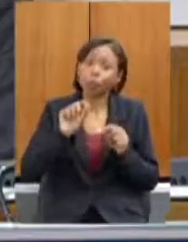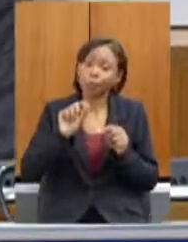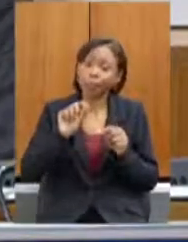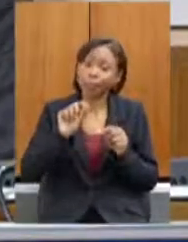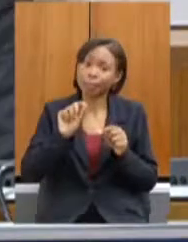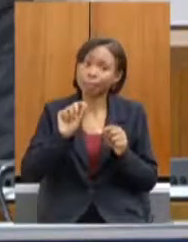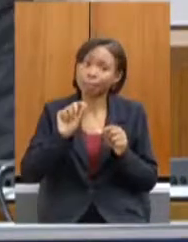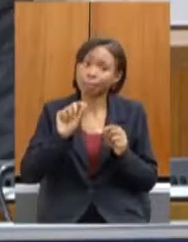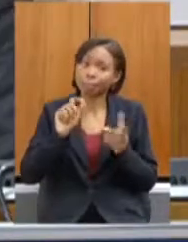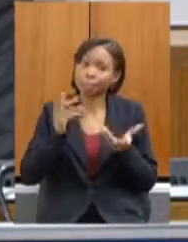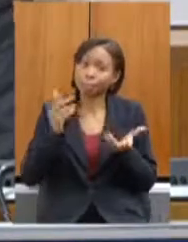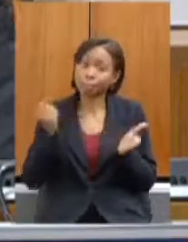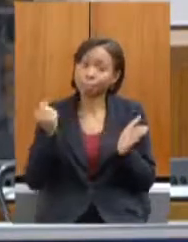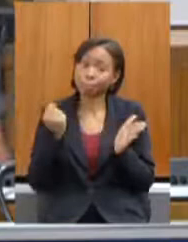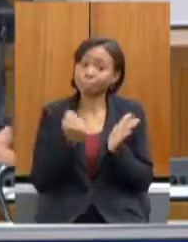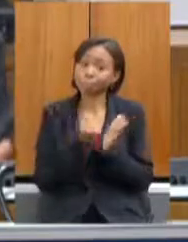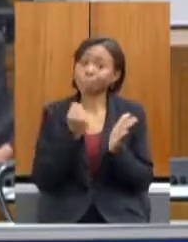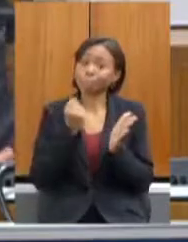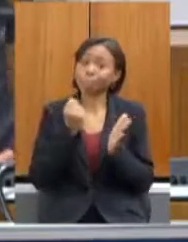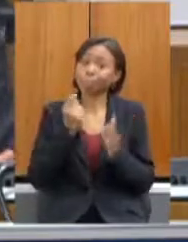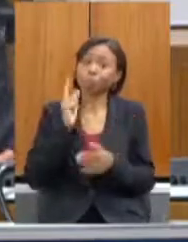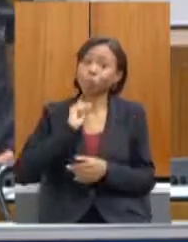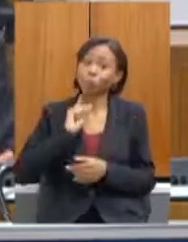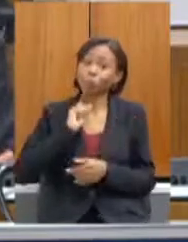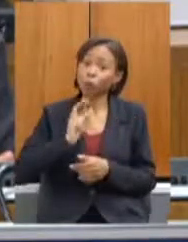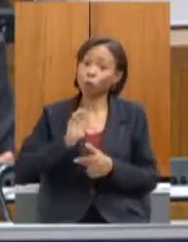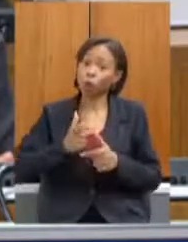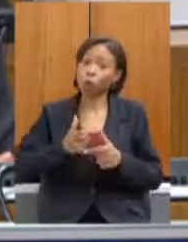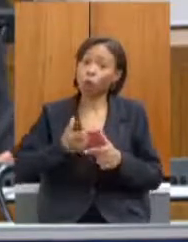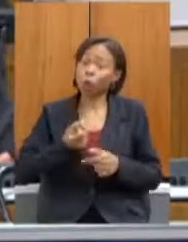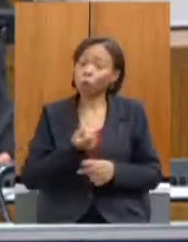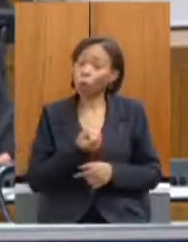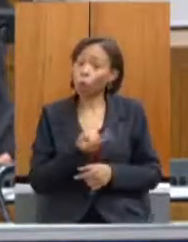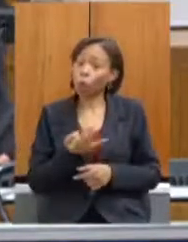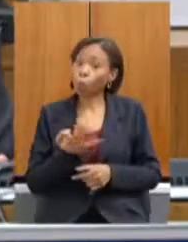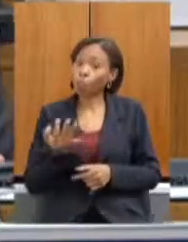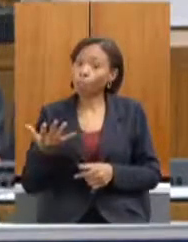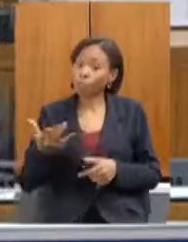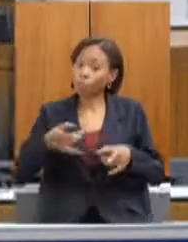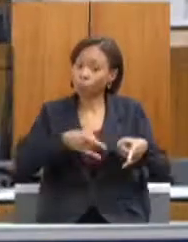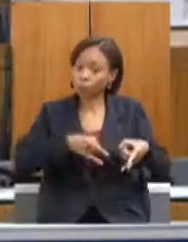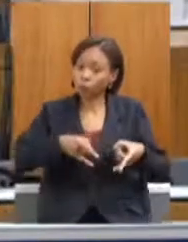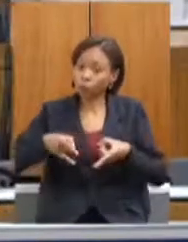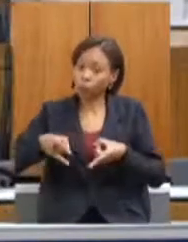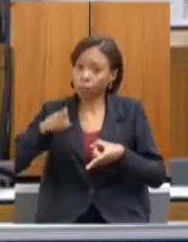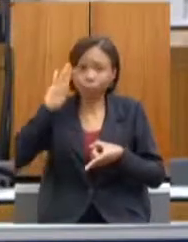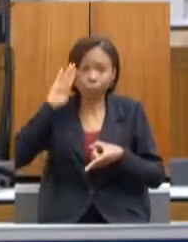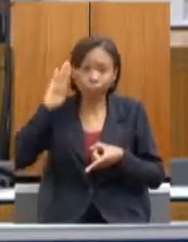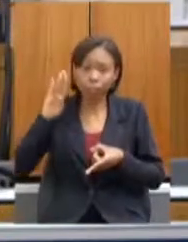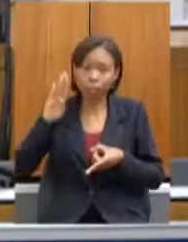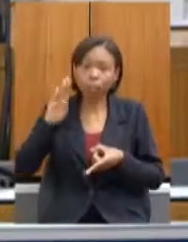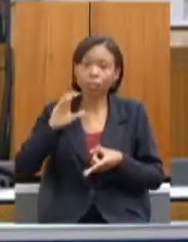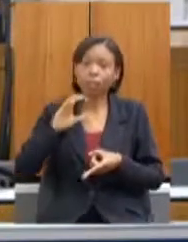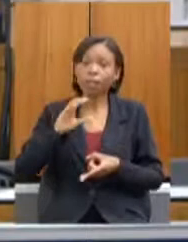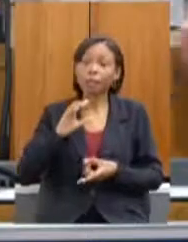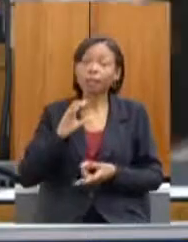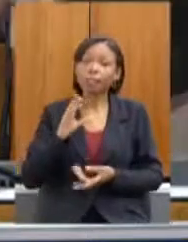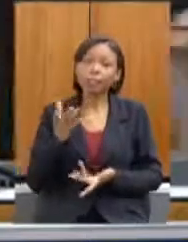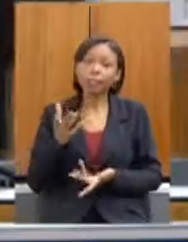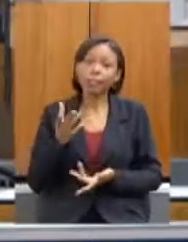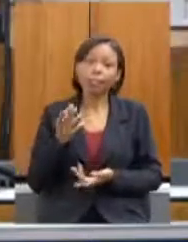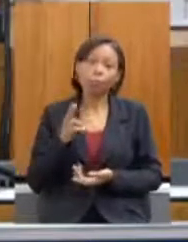estado com o volume de leitos de principalmente terapia intensiva que nós abrimos é é